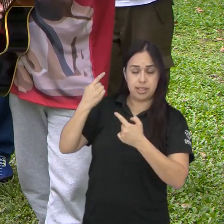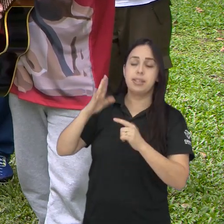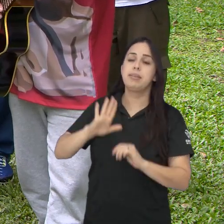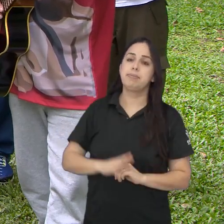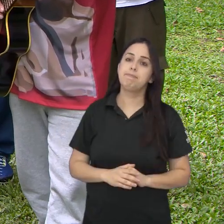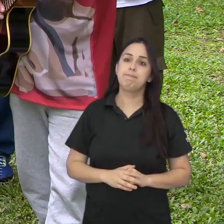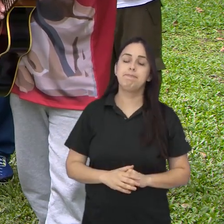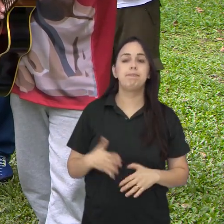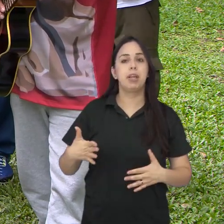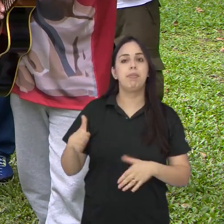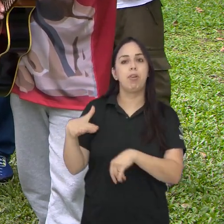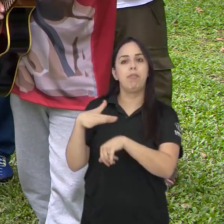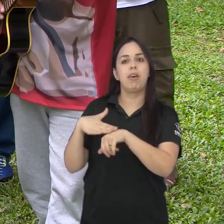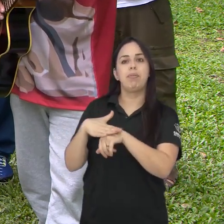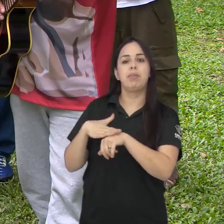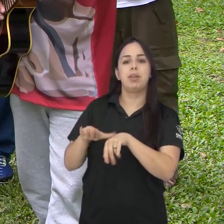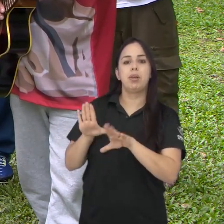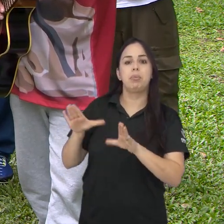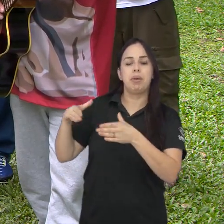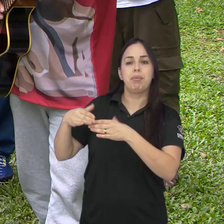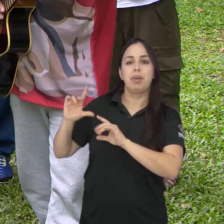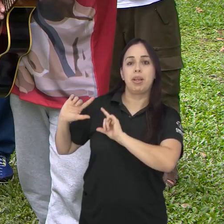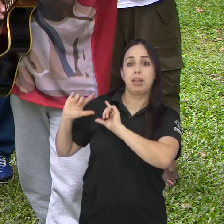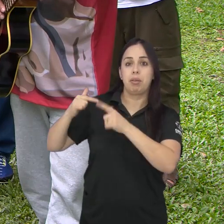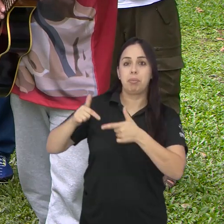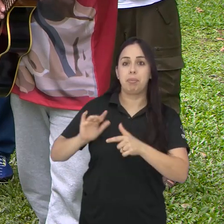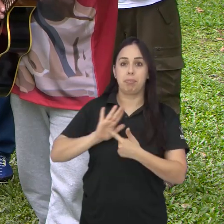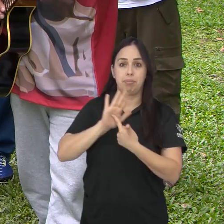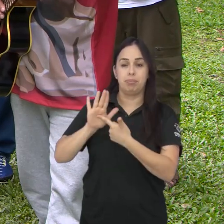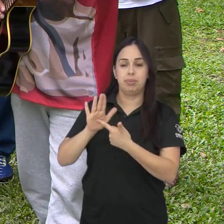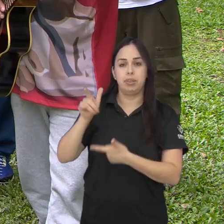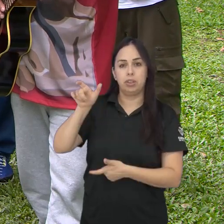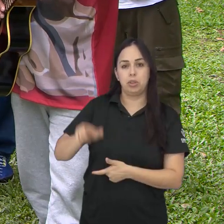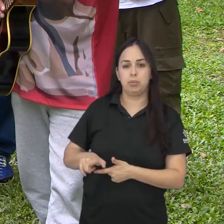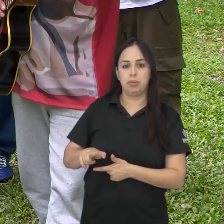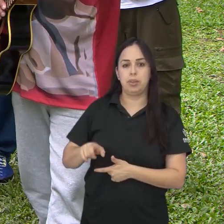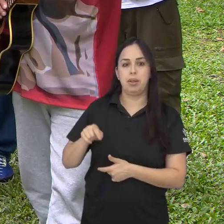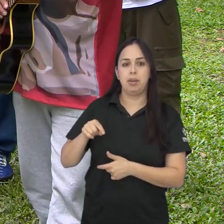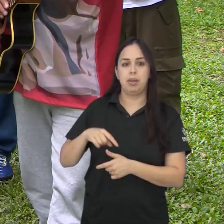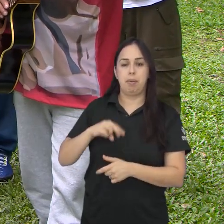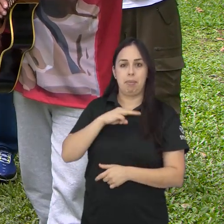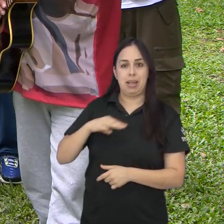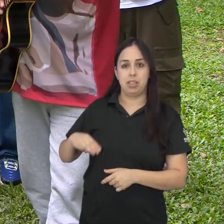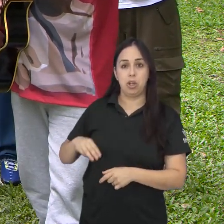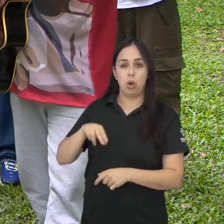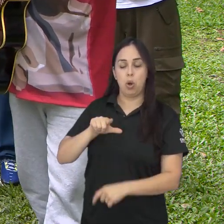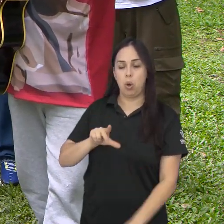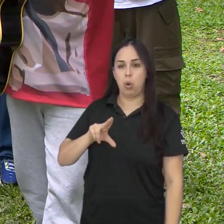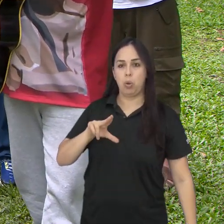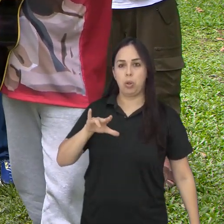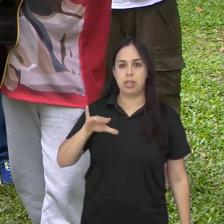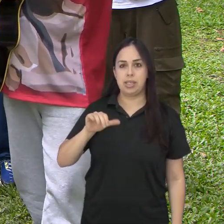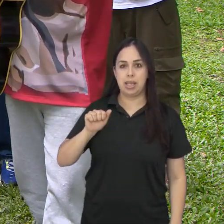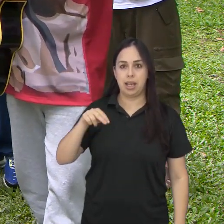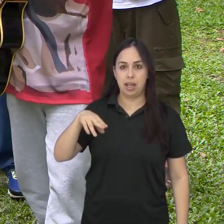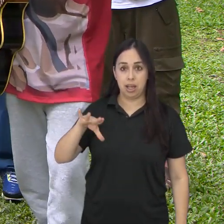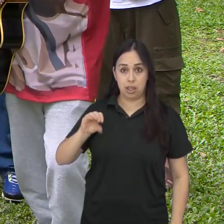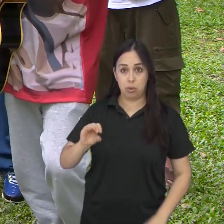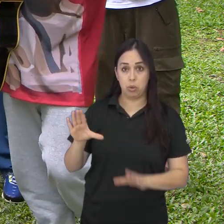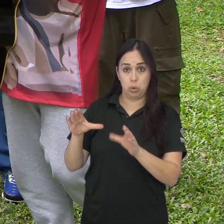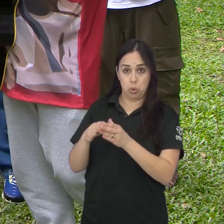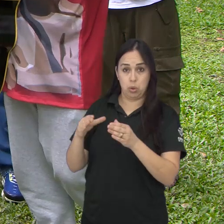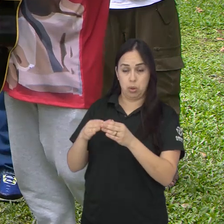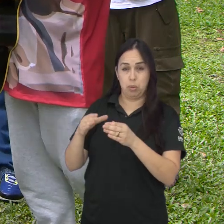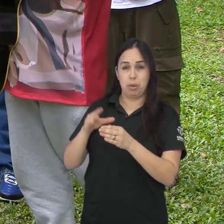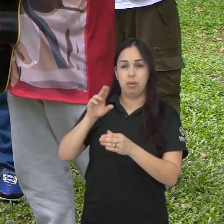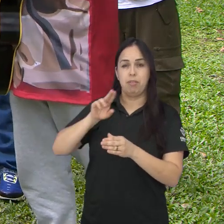programa. E eu vou conversar com quem leva essa tradição adiante. Eu estou aqui com o mestre Luciano, da Folia de Reis Bom